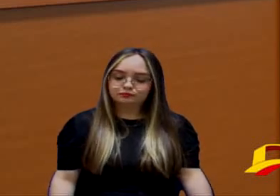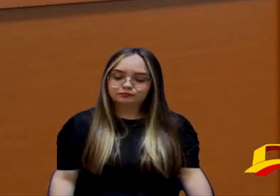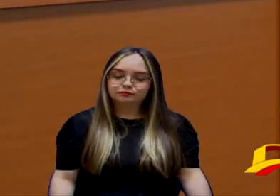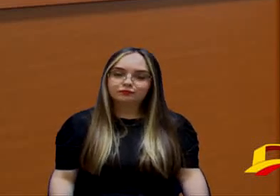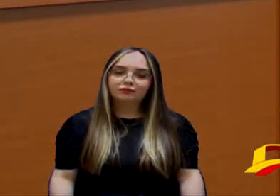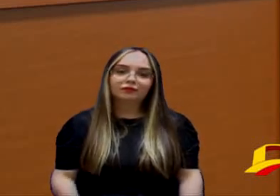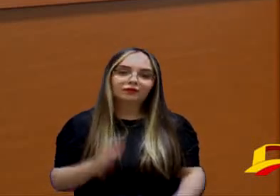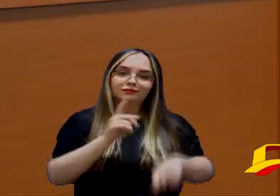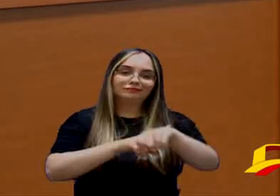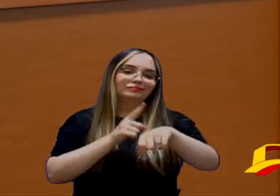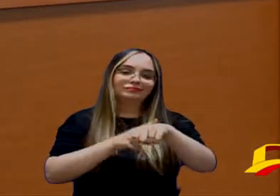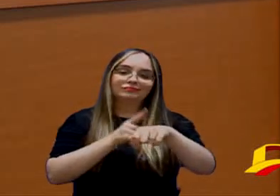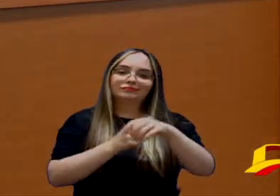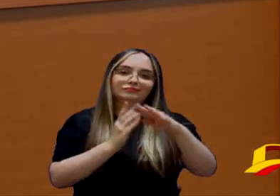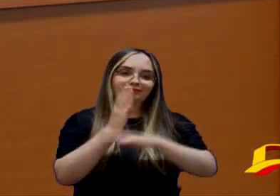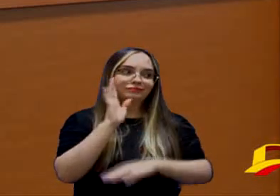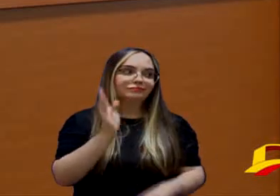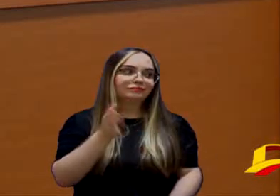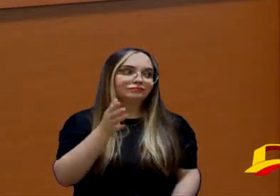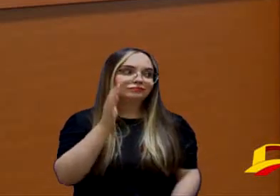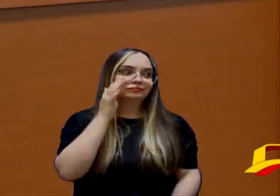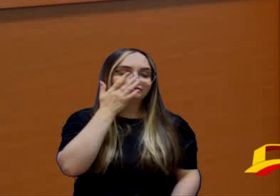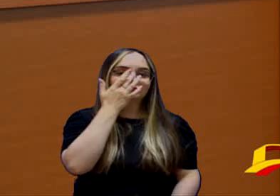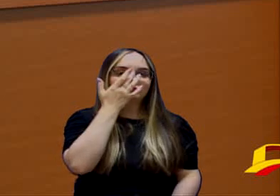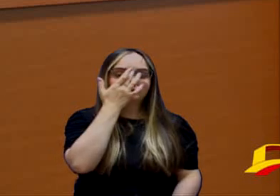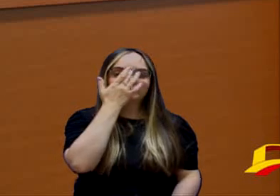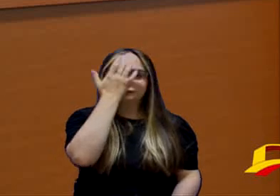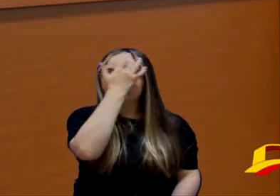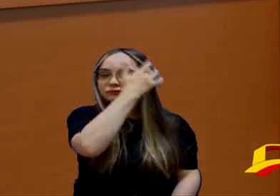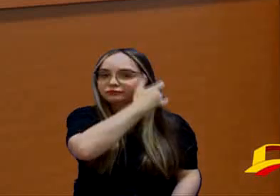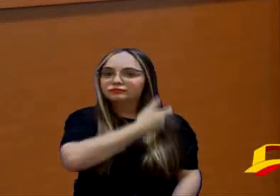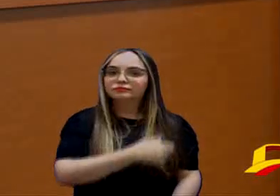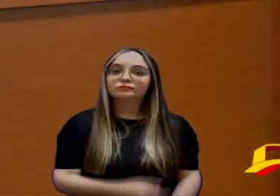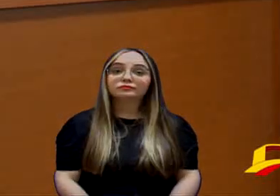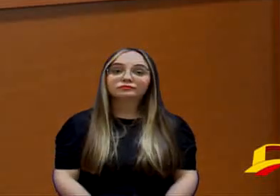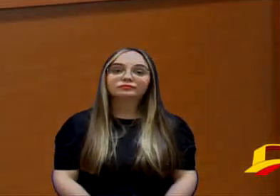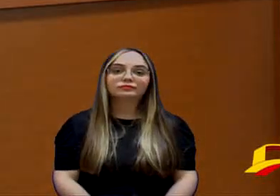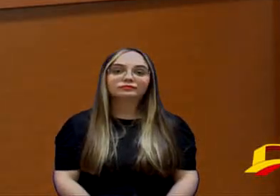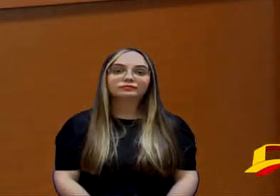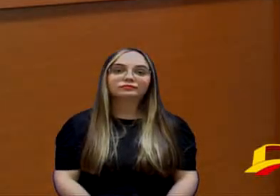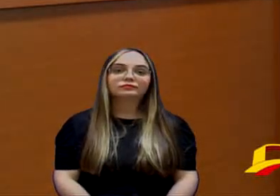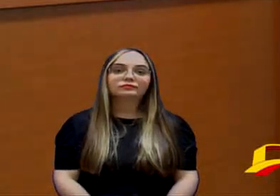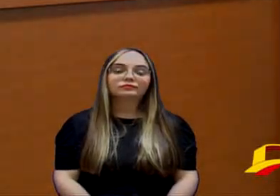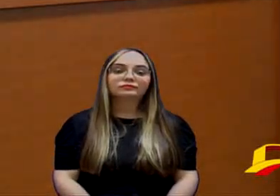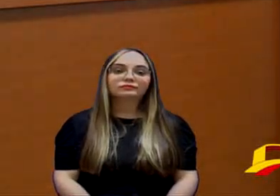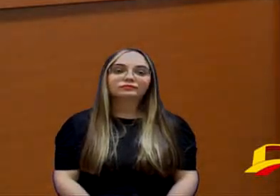já passou o tempo o vereador já chegou